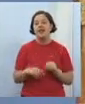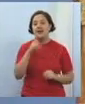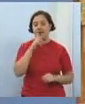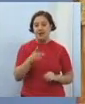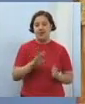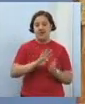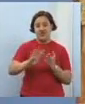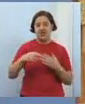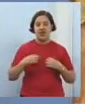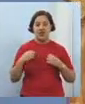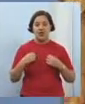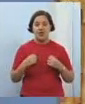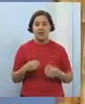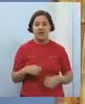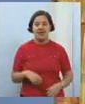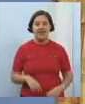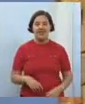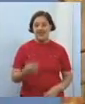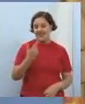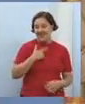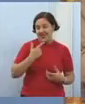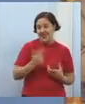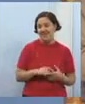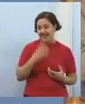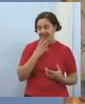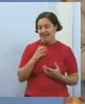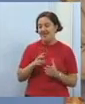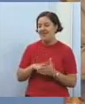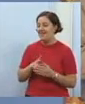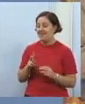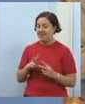Se for bonito, se for feio, vai mostrar a língua aí não.